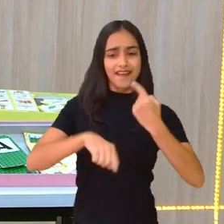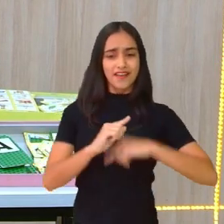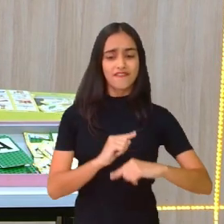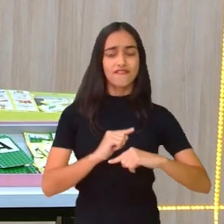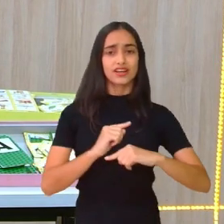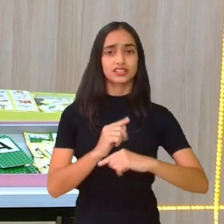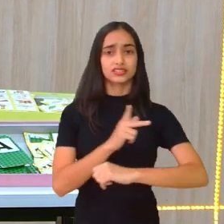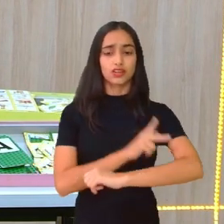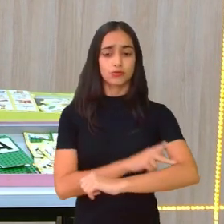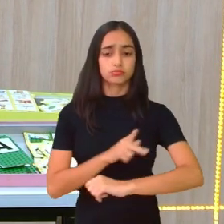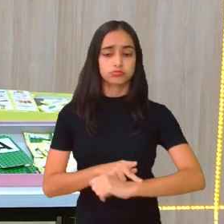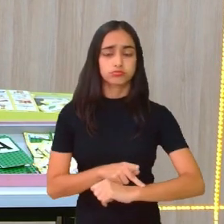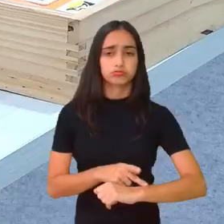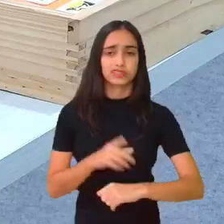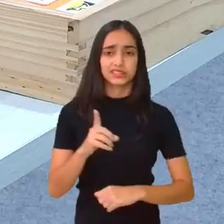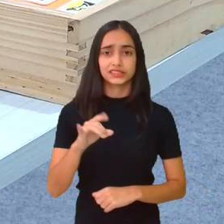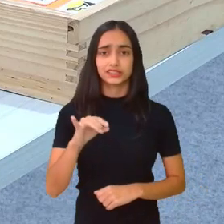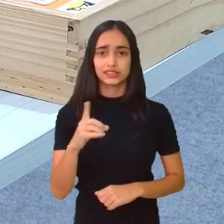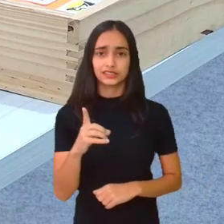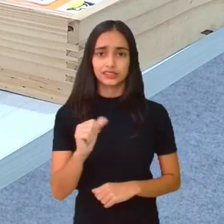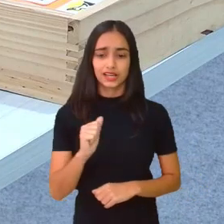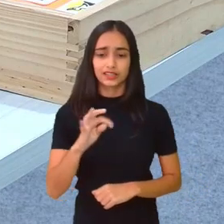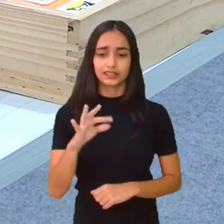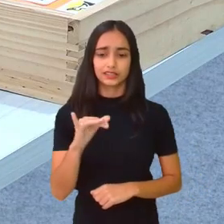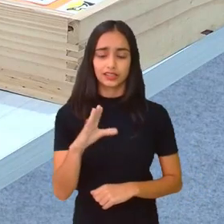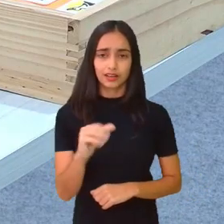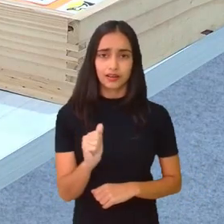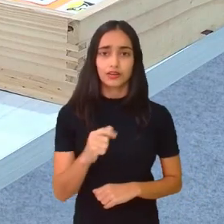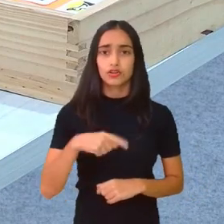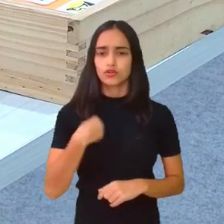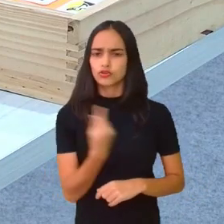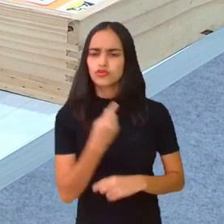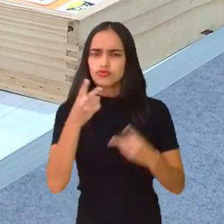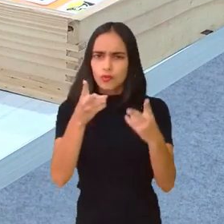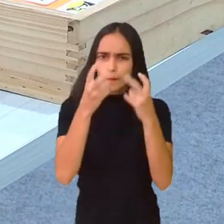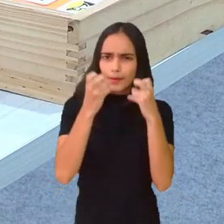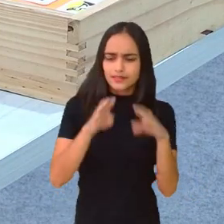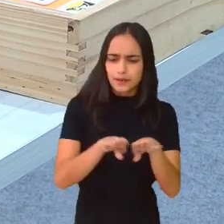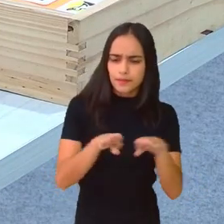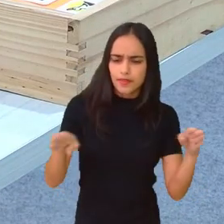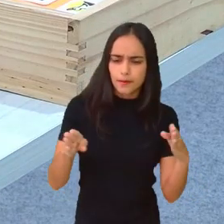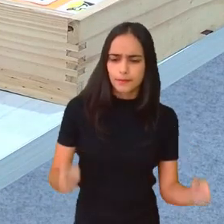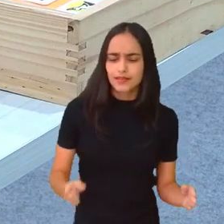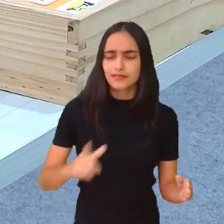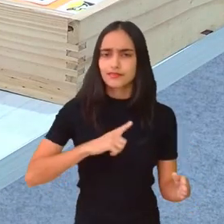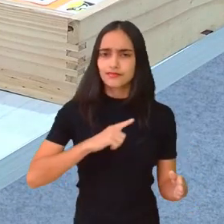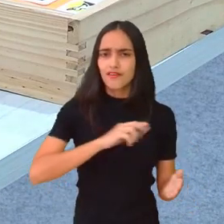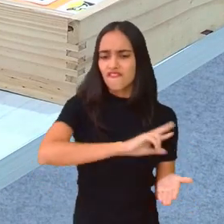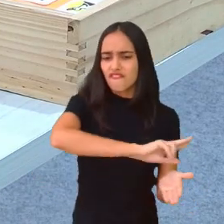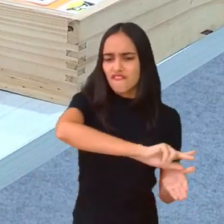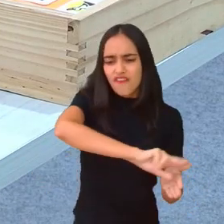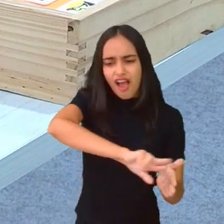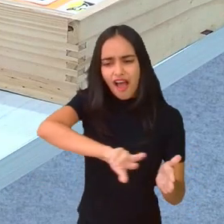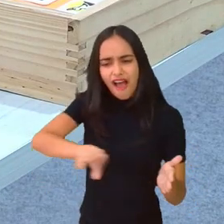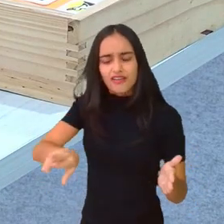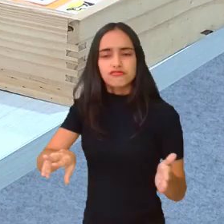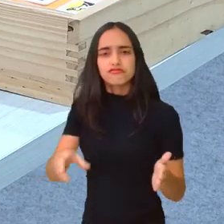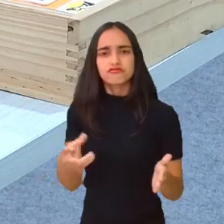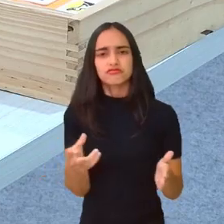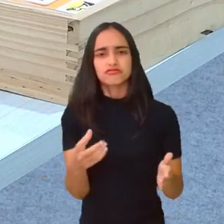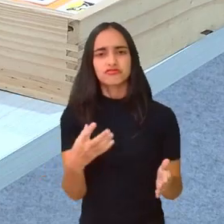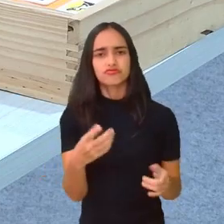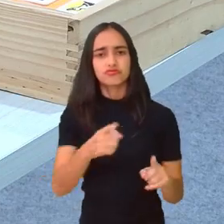ó, nessa mesa, que a gente tem diferentes recursos. E aí a gente precisa ter o cuidado e a coerência de utilizar